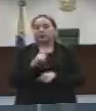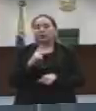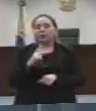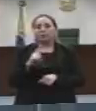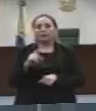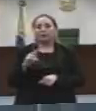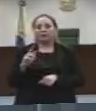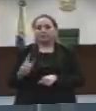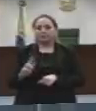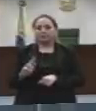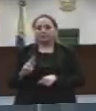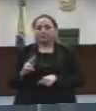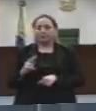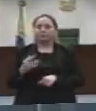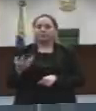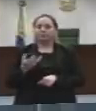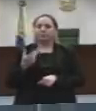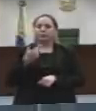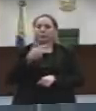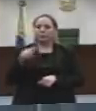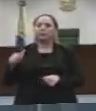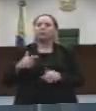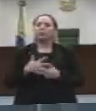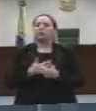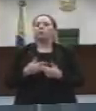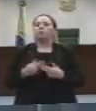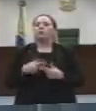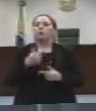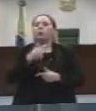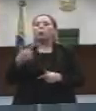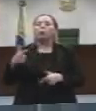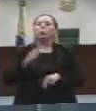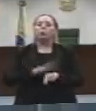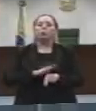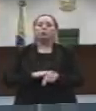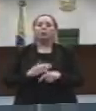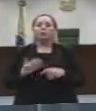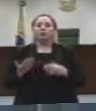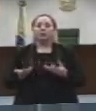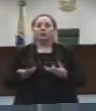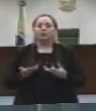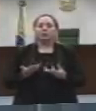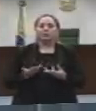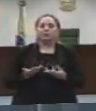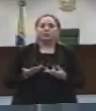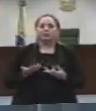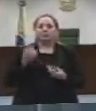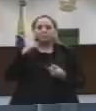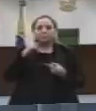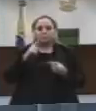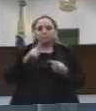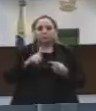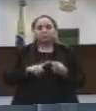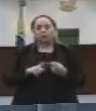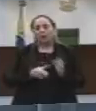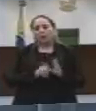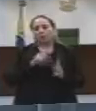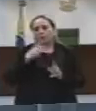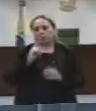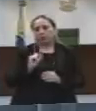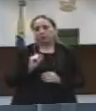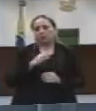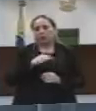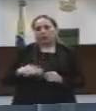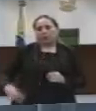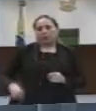iniciativas outras porque há outros momentos muito delicados nesse acordo e esve s dizer isso ao Ministro giberto